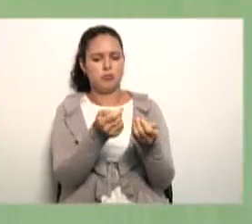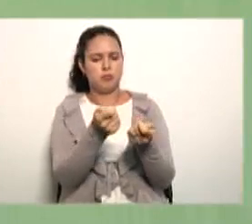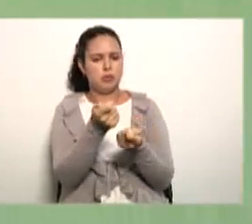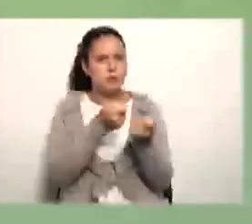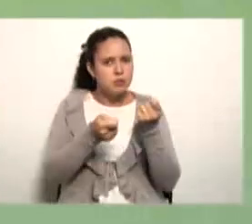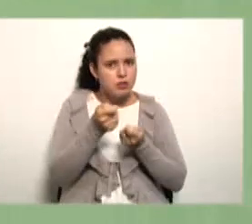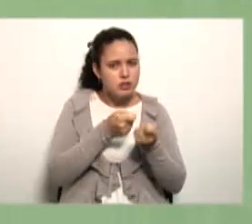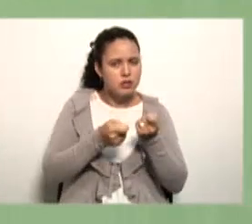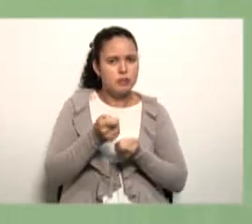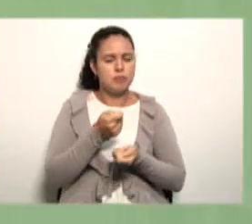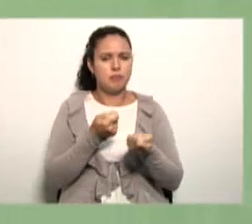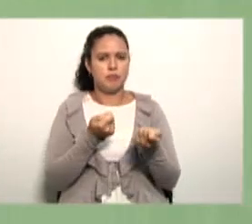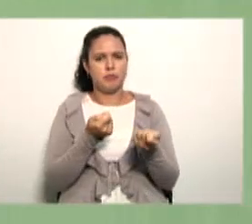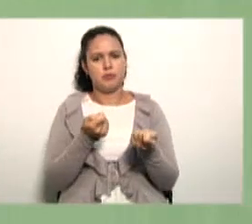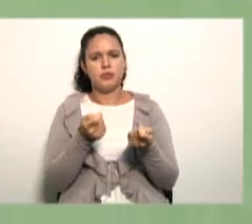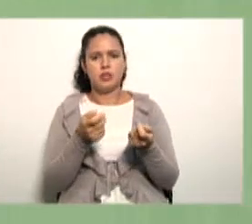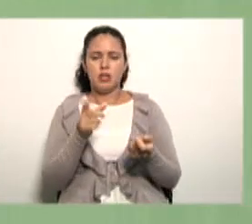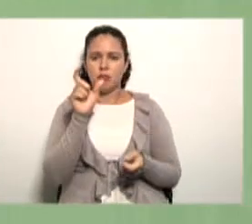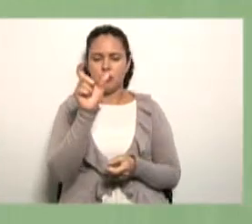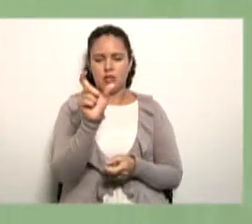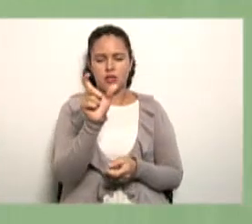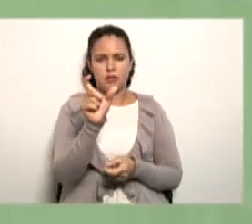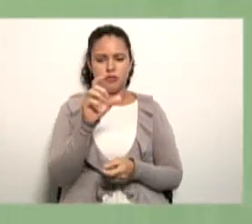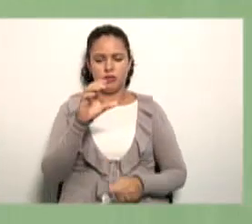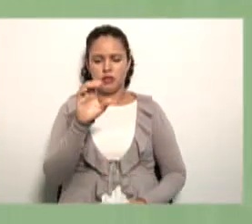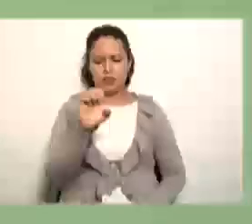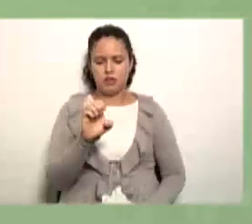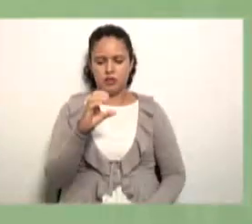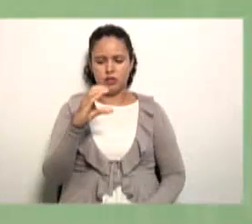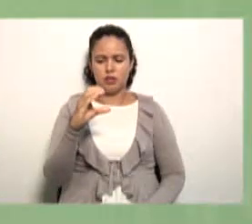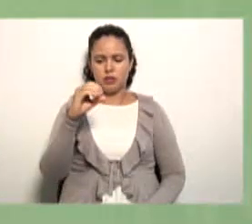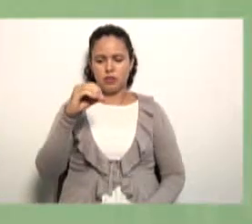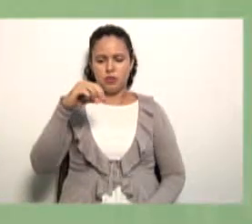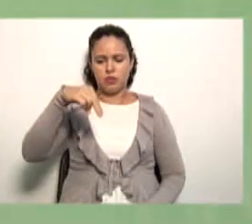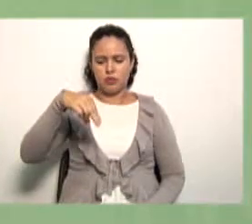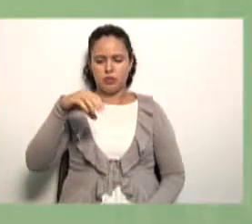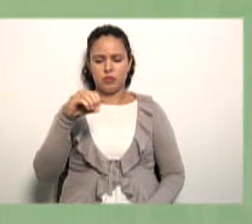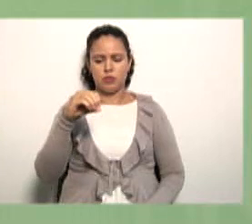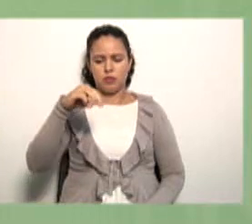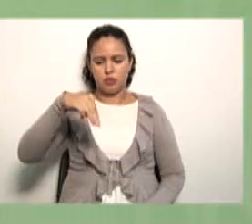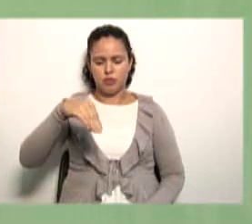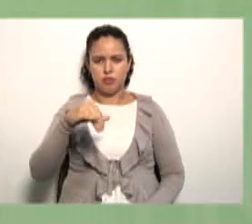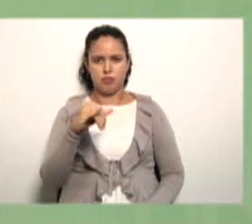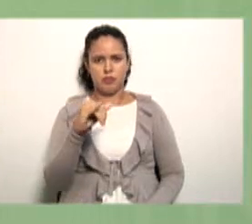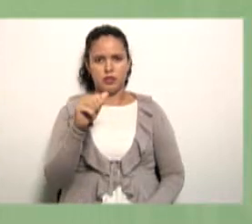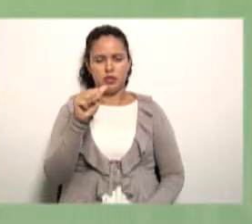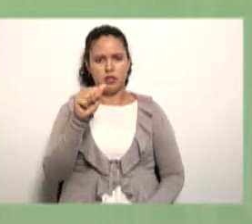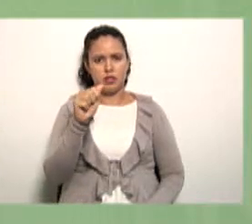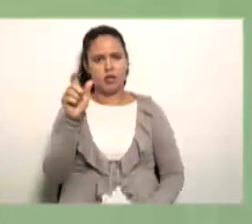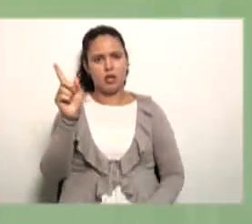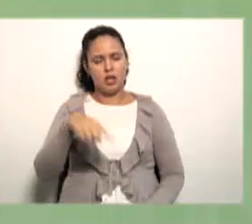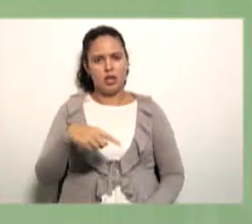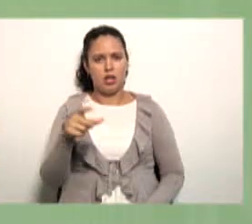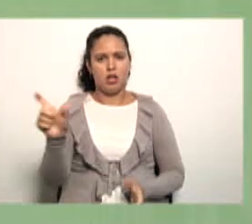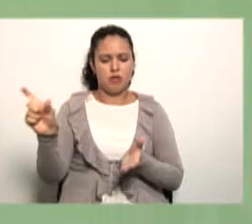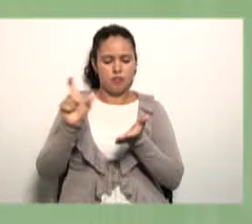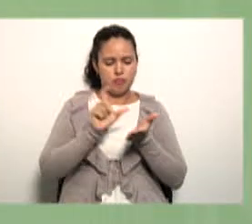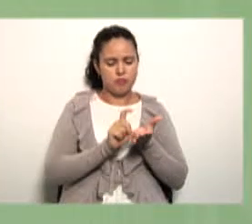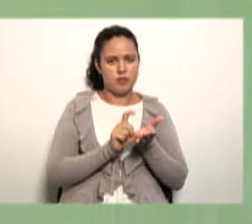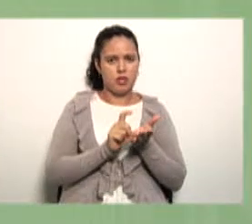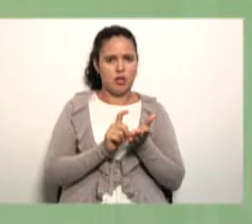do grego, fala de oikos, nomos. Oikos está ligado à casa e nomos está ligado